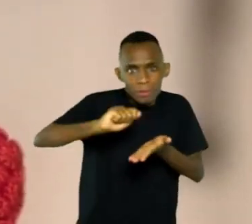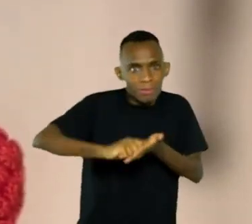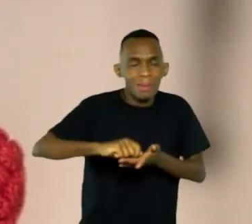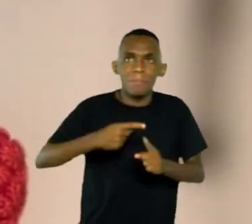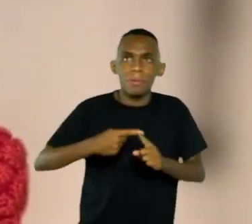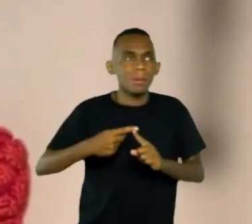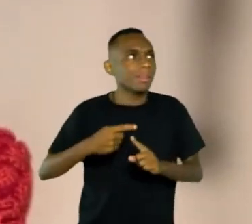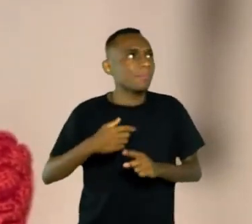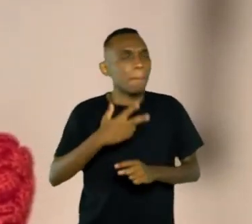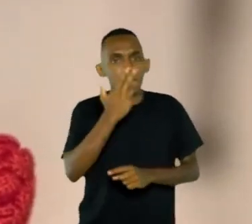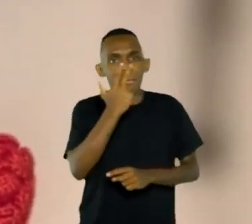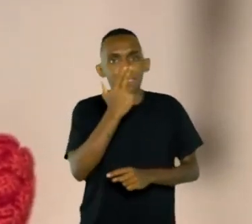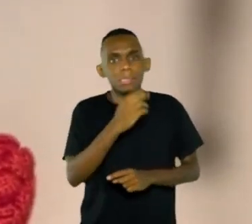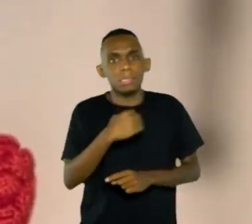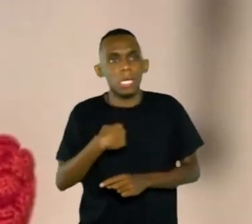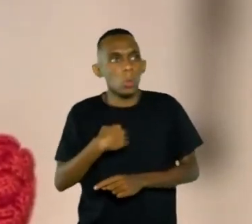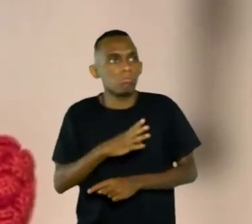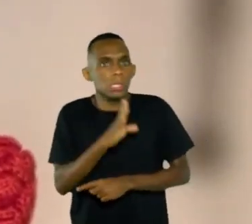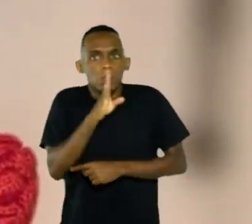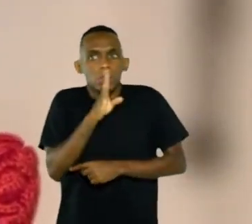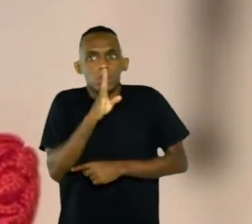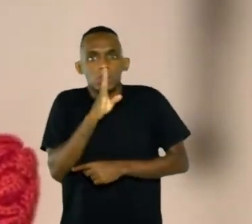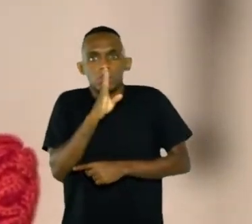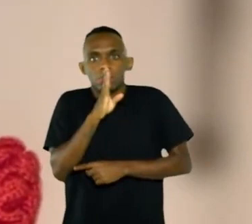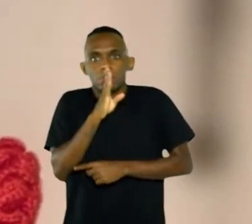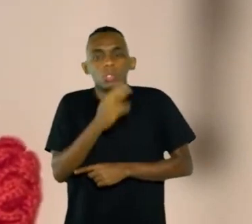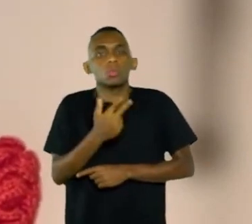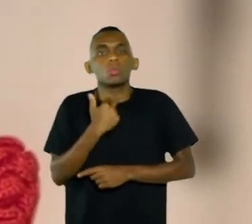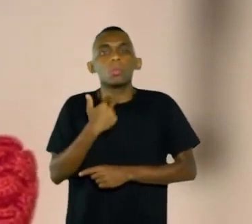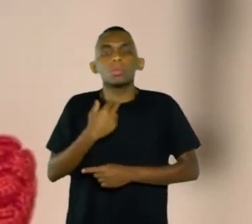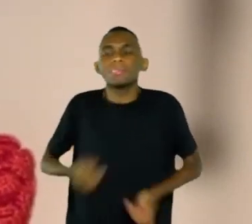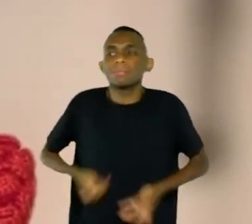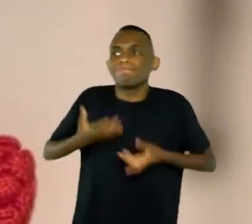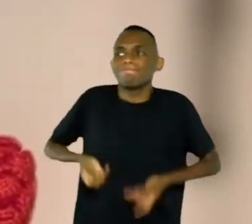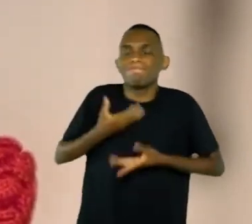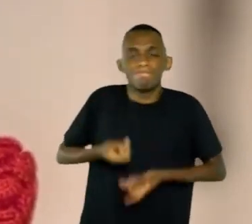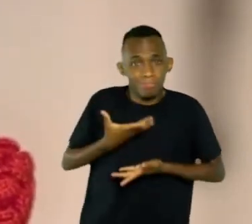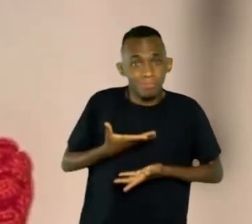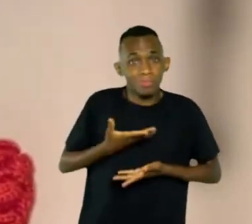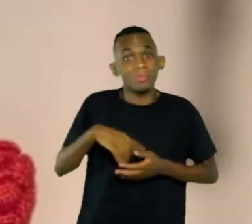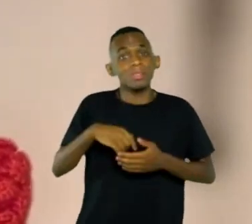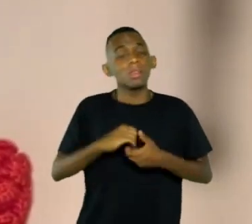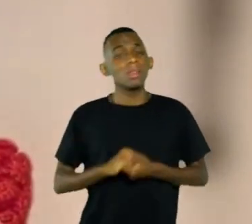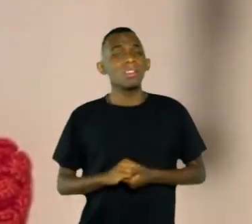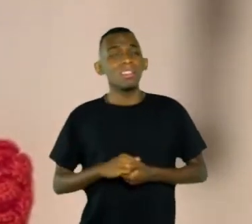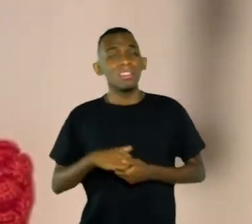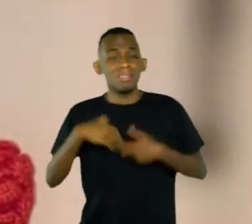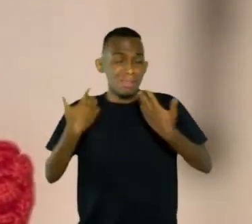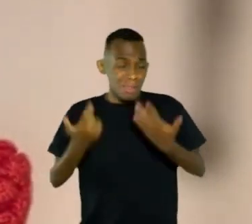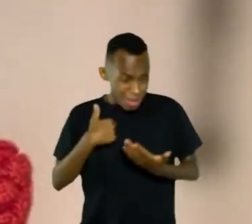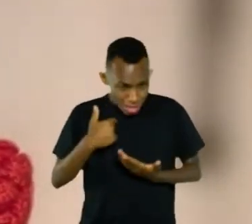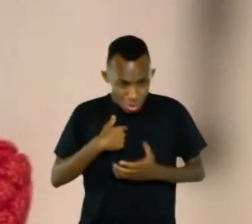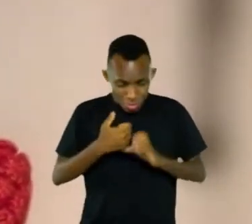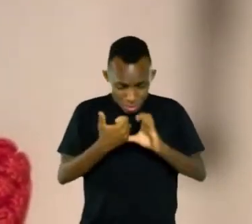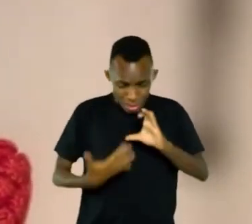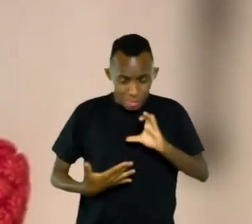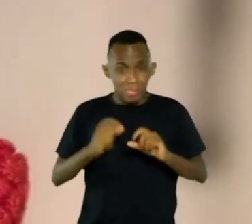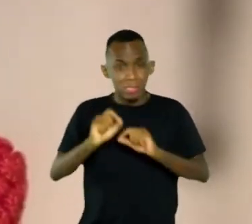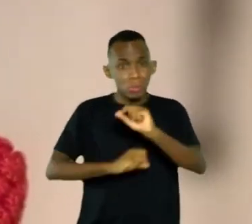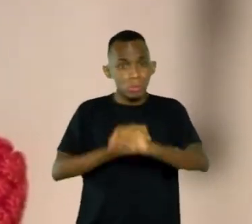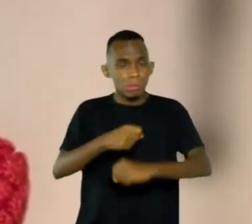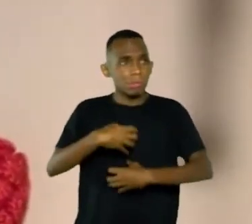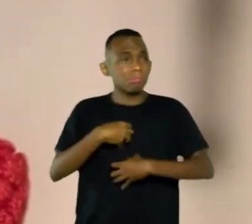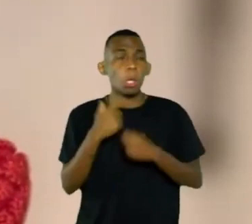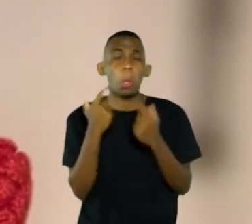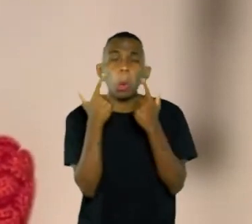Eu acho que eu fui muito mimada quando criança e acabei ficando uma criança chorona, que talvez se expressasse da maneira